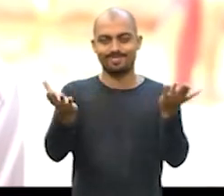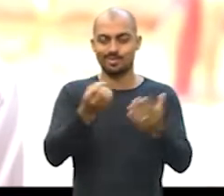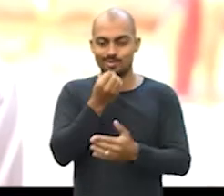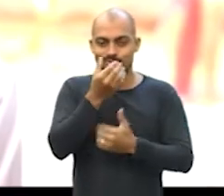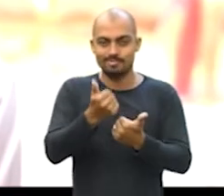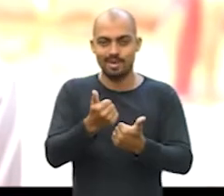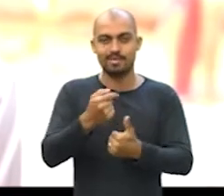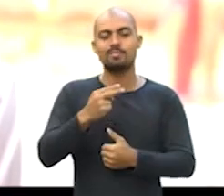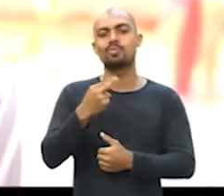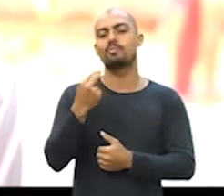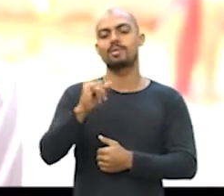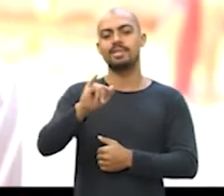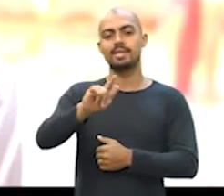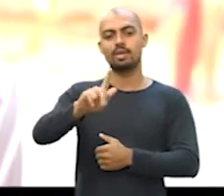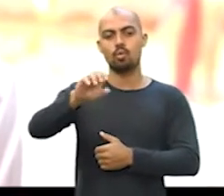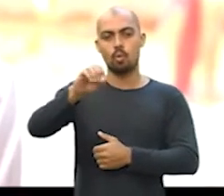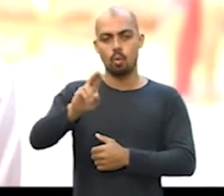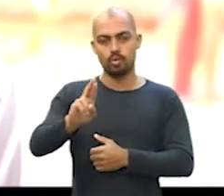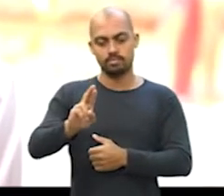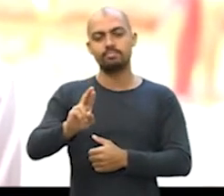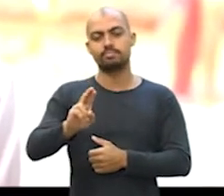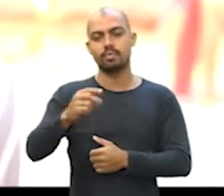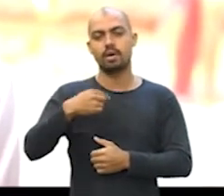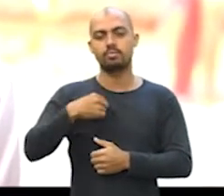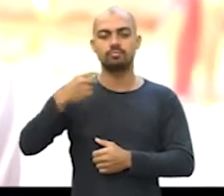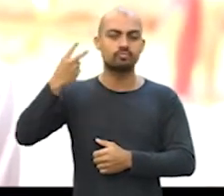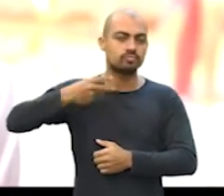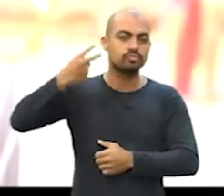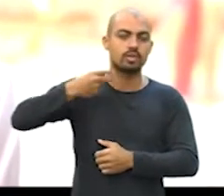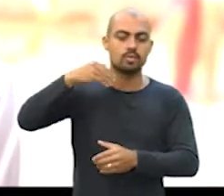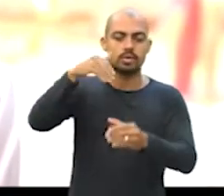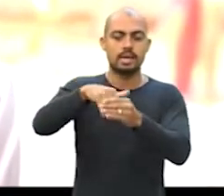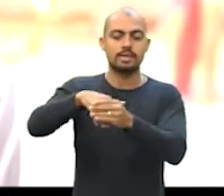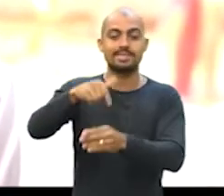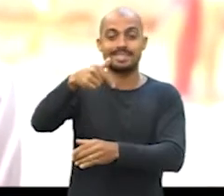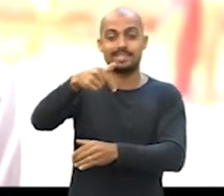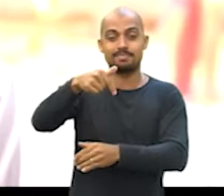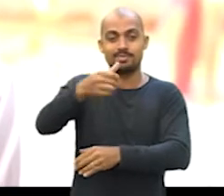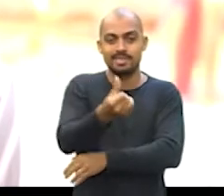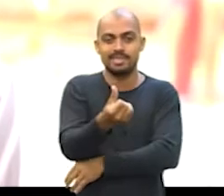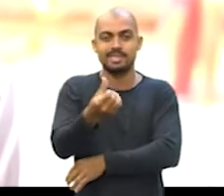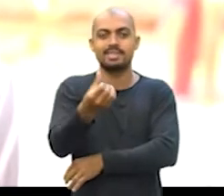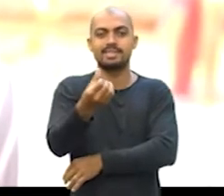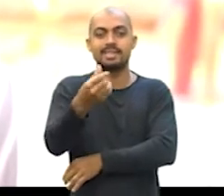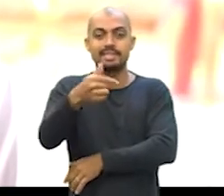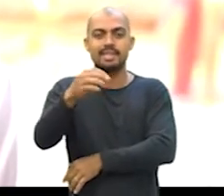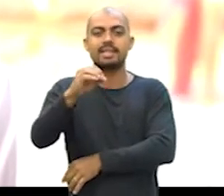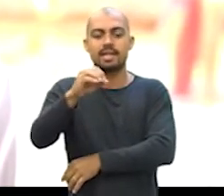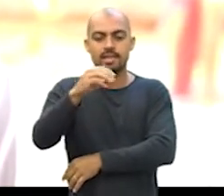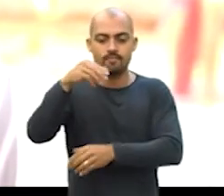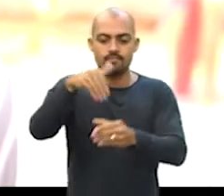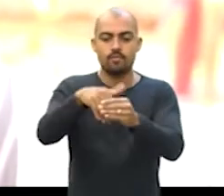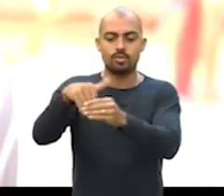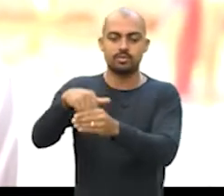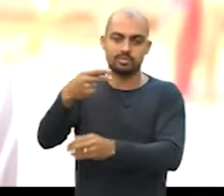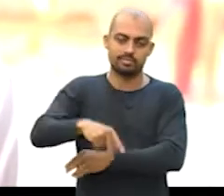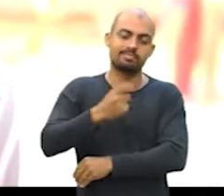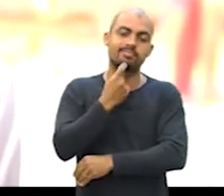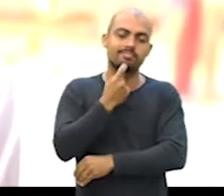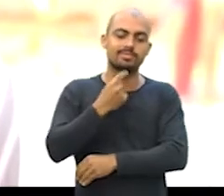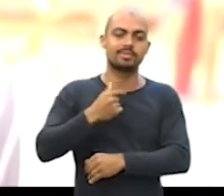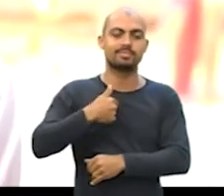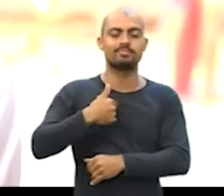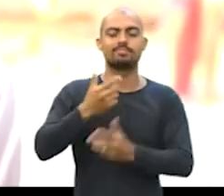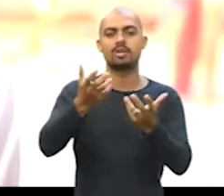bem? Meu nome é Igor do Campo Grande. Fui candidato a vereador, eleito com 7.670 votos pelo município de